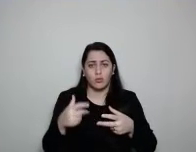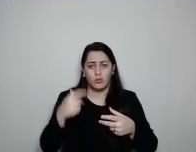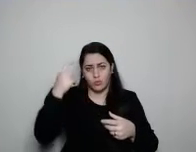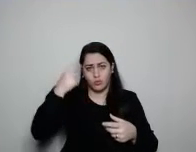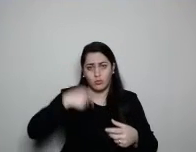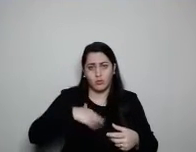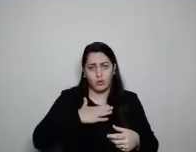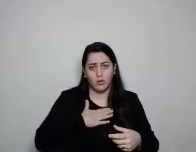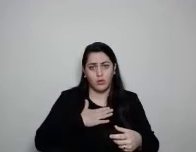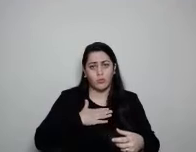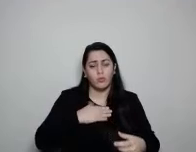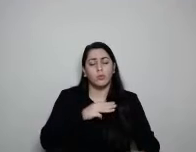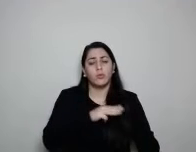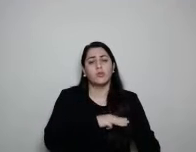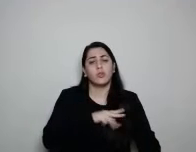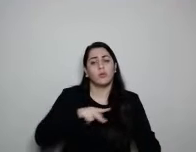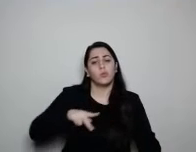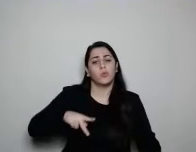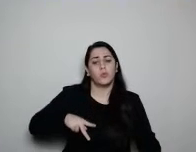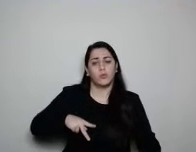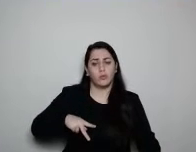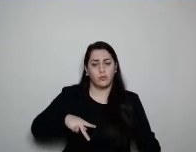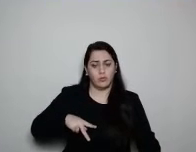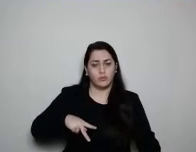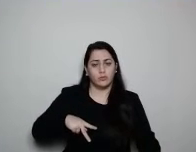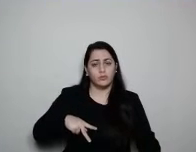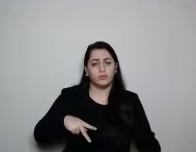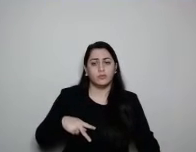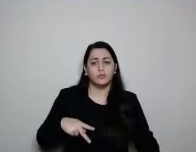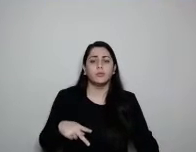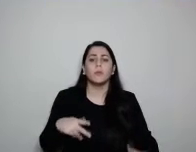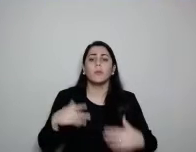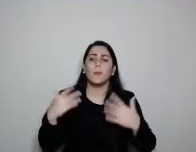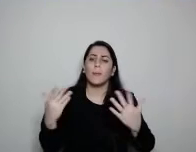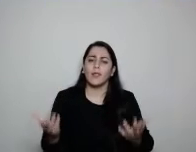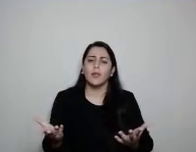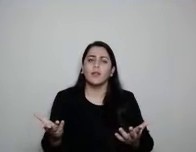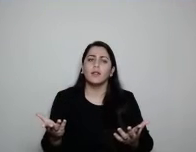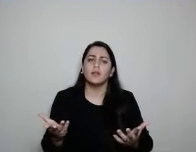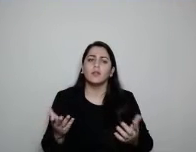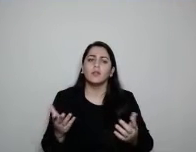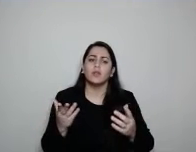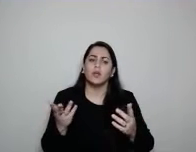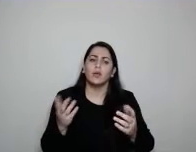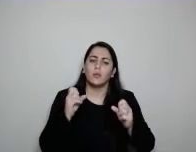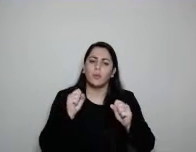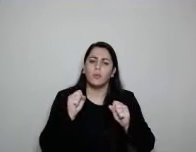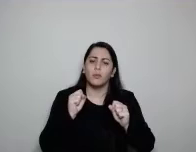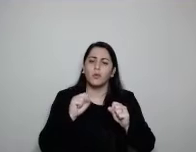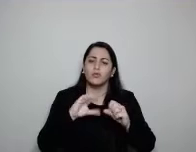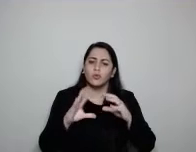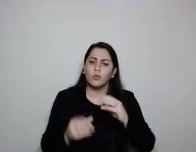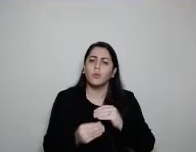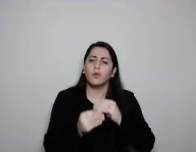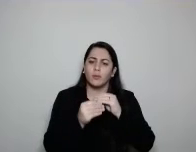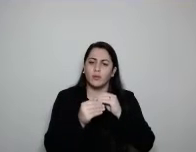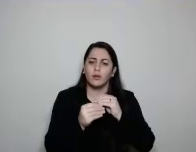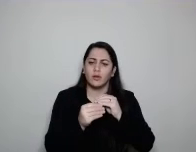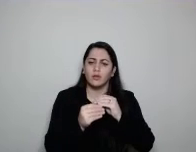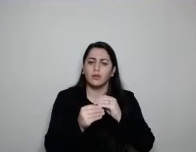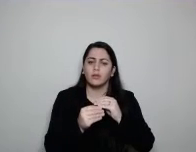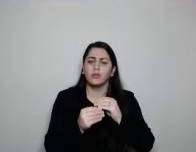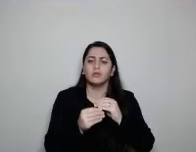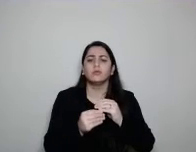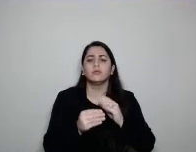Público. Então, Vossa Excelência deveria complementar a informação dizendo isso. Foi pela nossa discussão